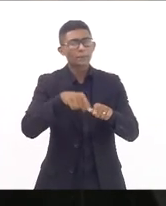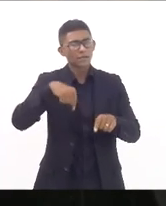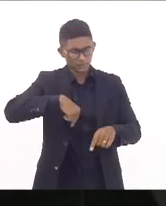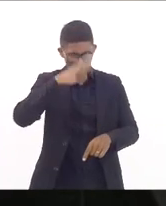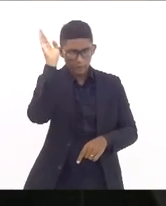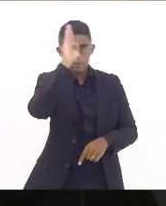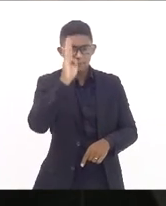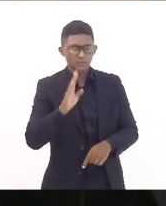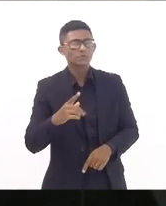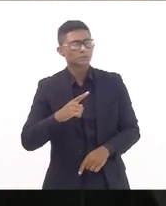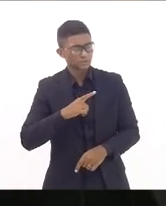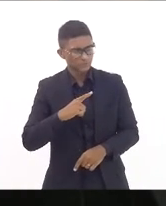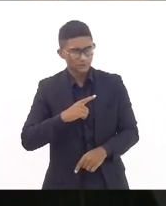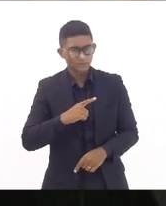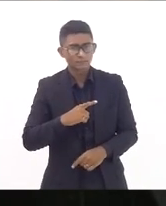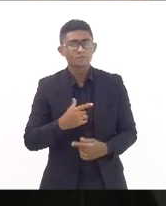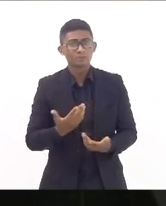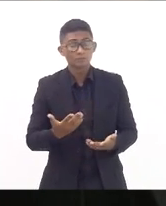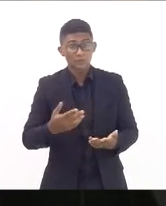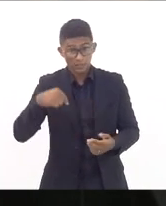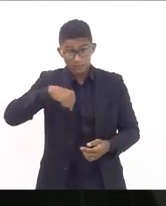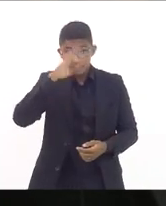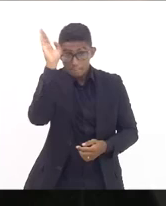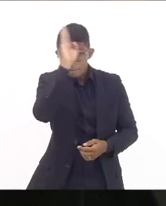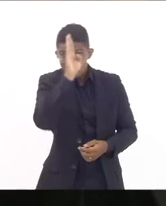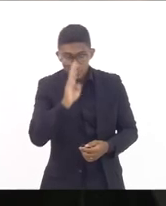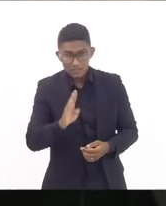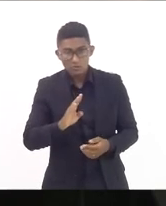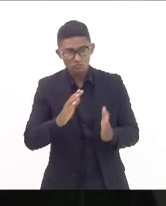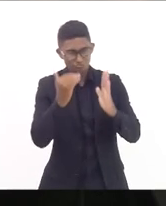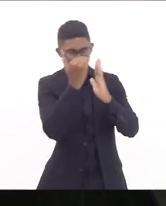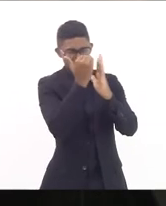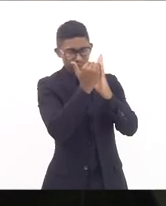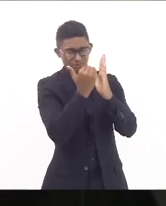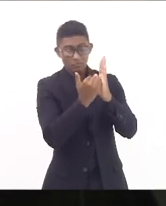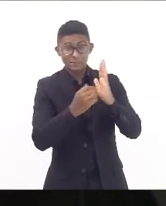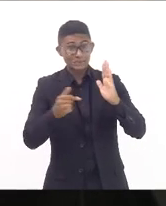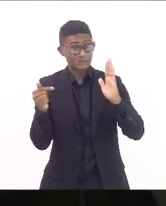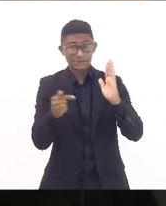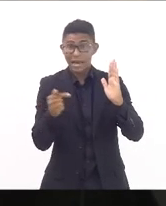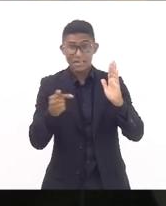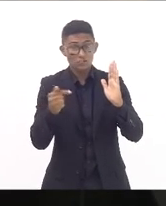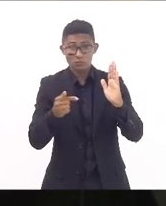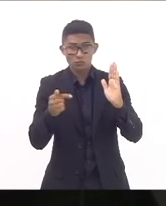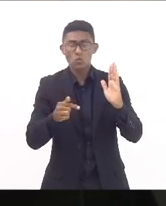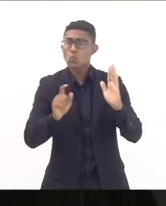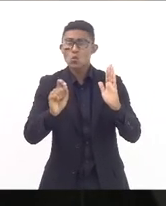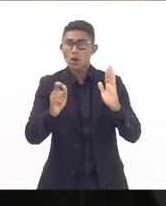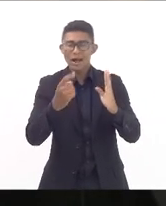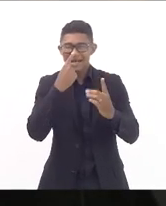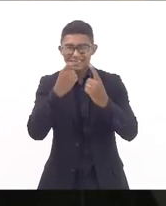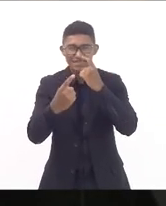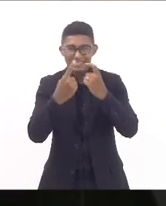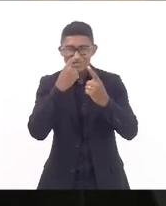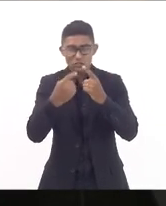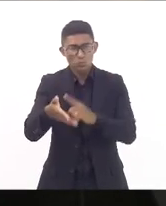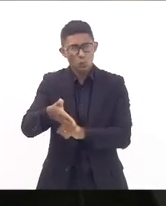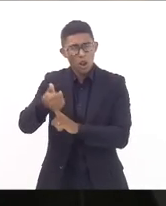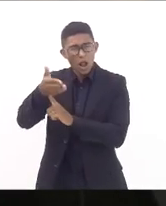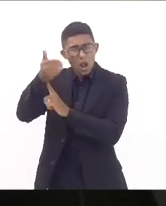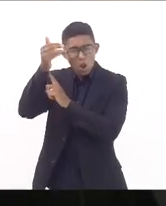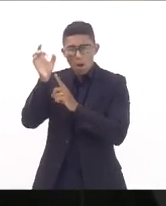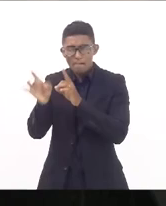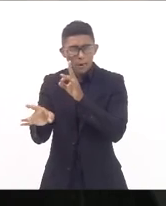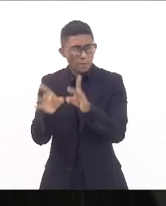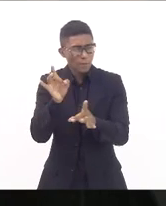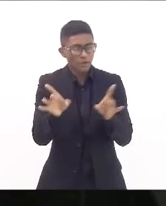do país estar enquadrado no 7º país maior do mundo em produzir lixo eletrônico, é necessário a gente ter